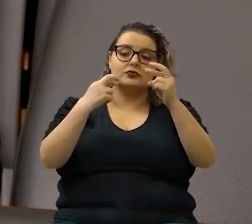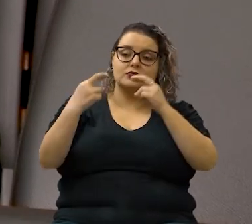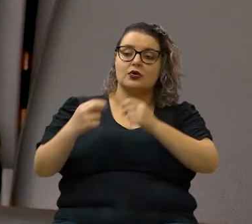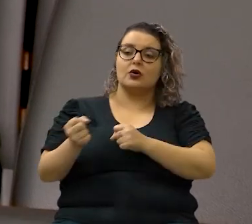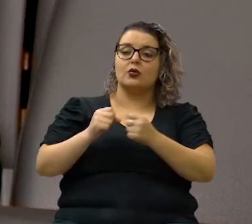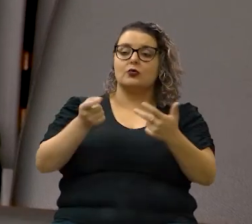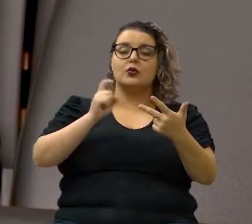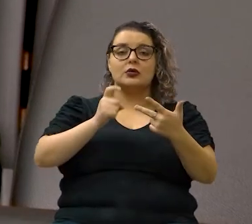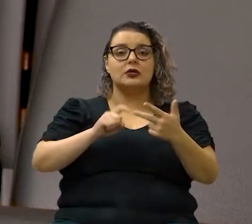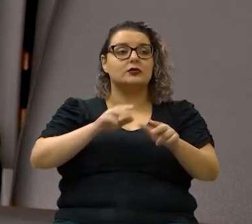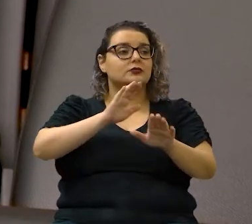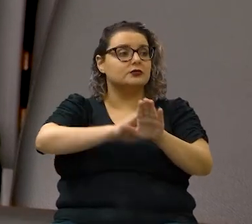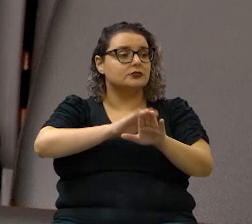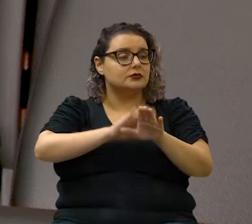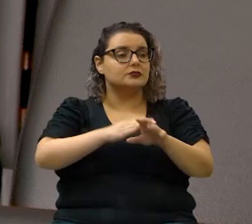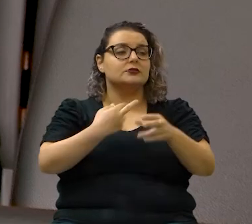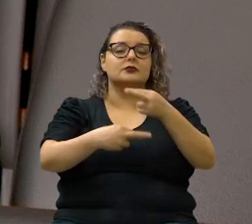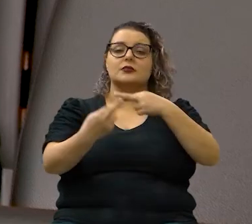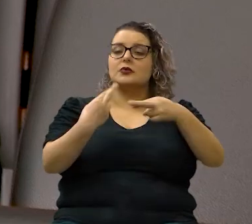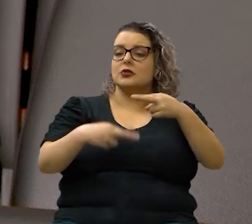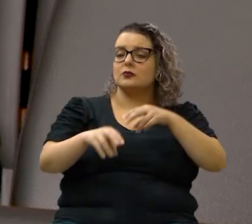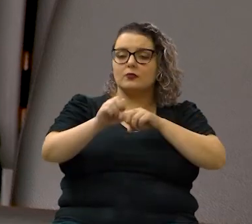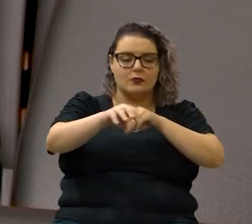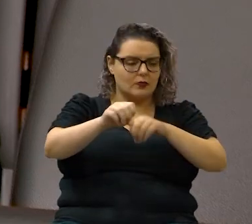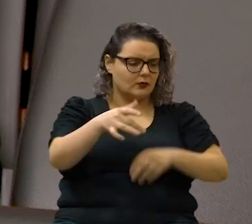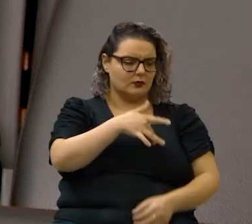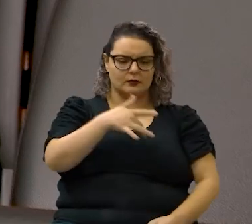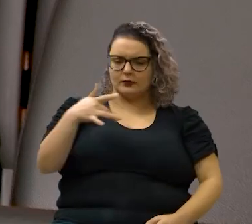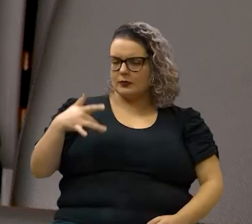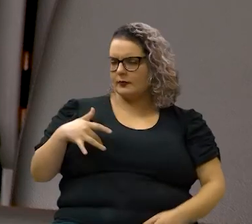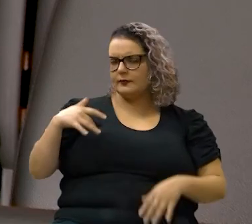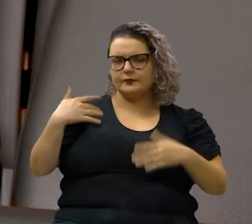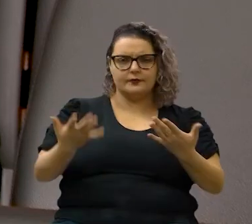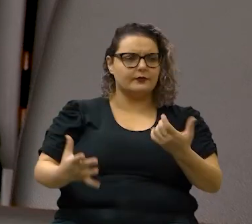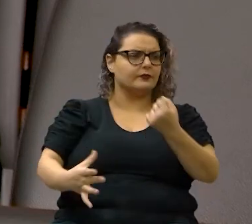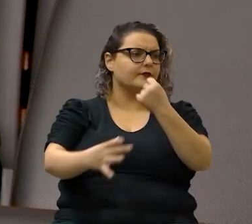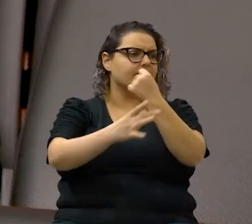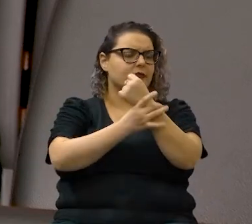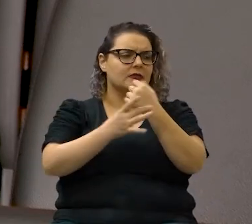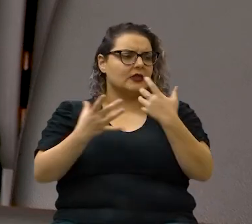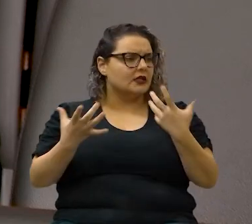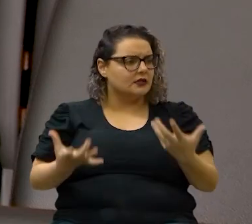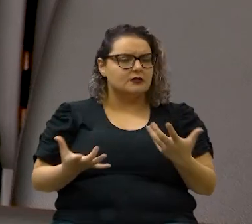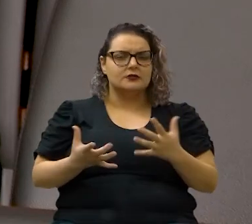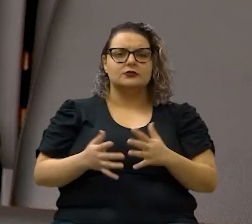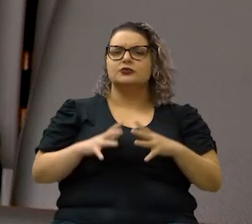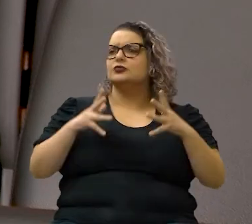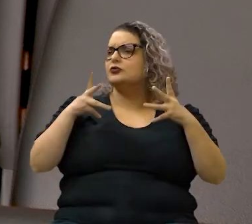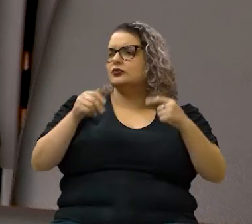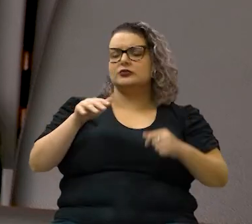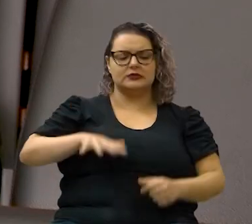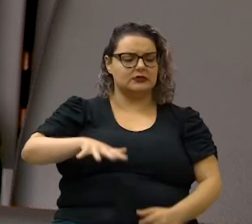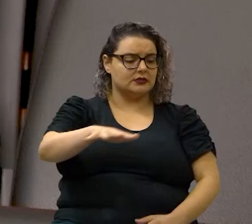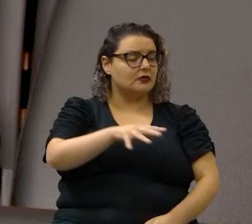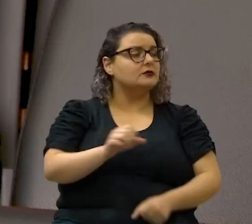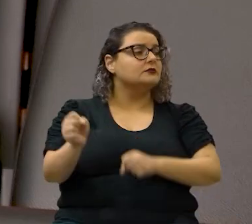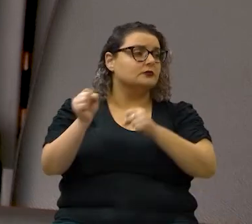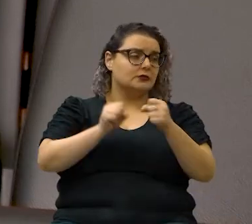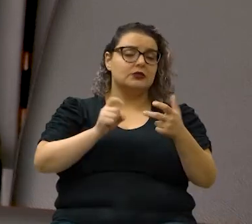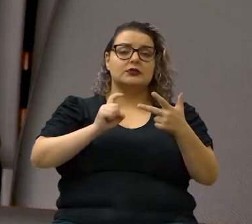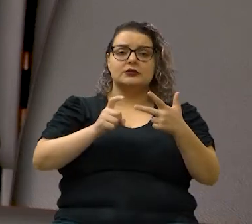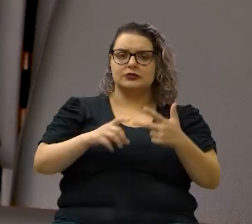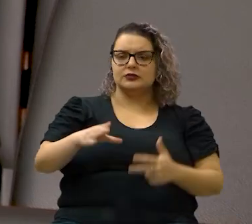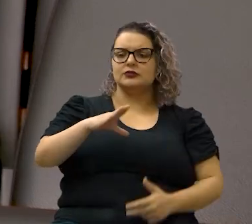Poder Executivo, as ações relacionadas à educação, saúde, segurança, todas as áreas que o